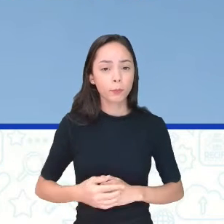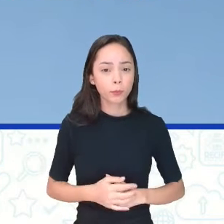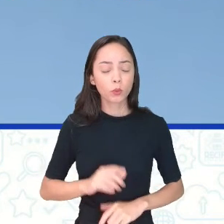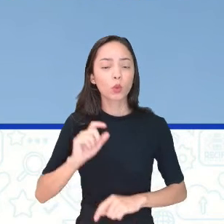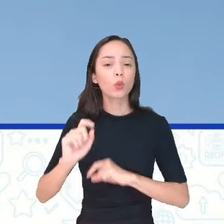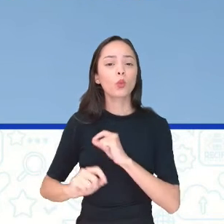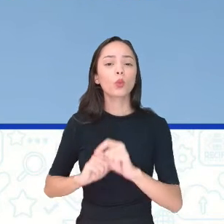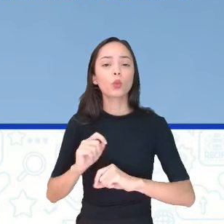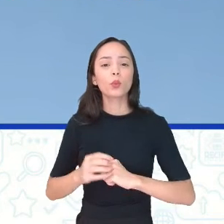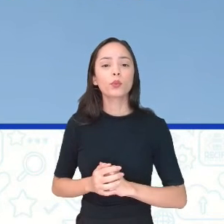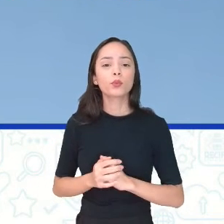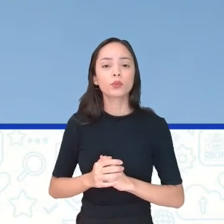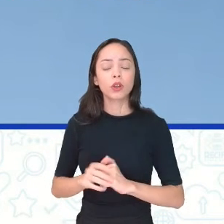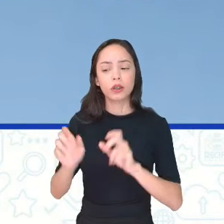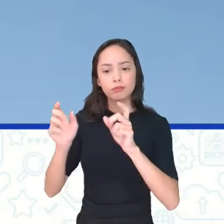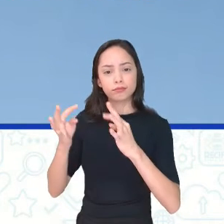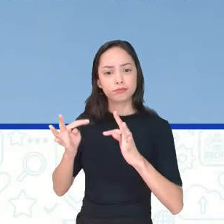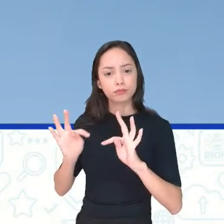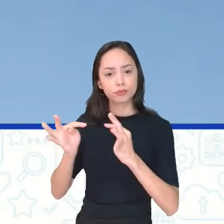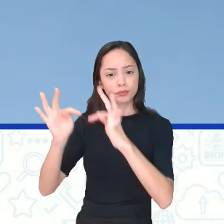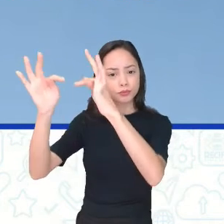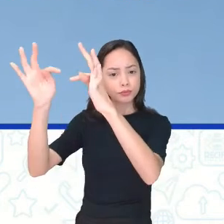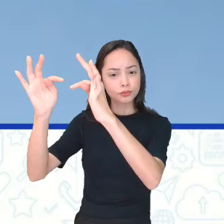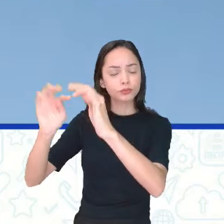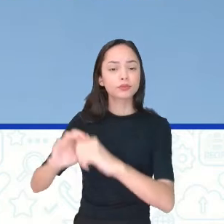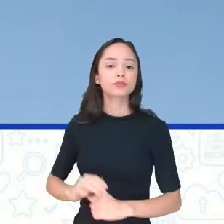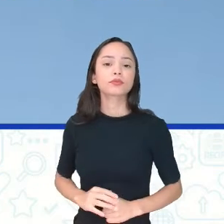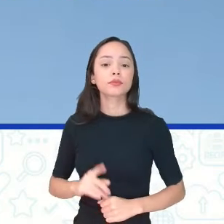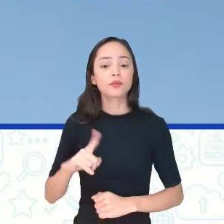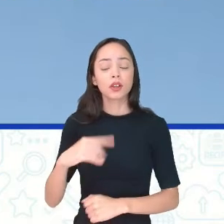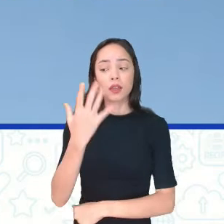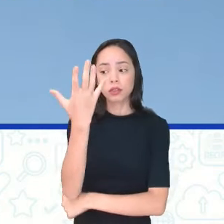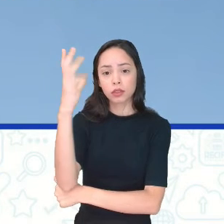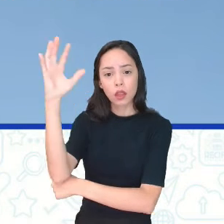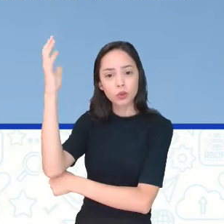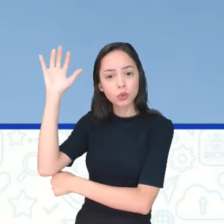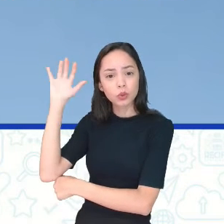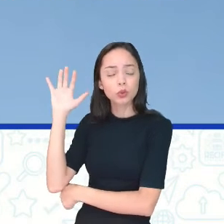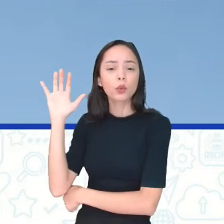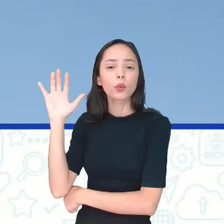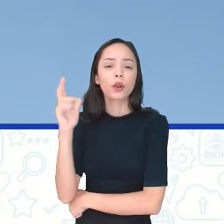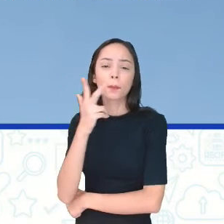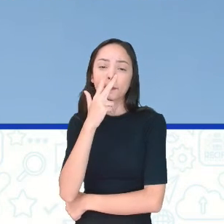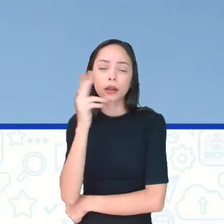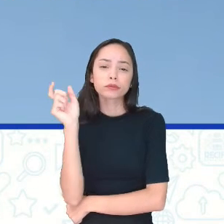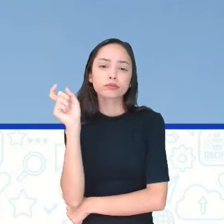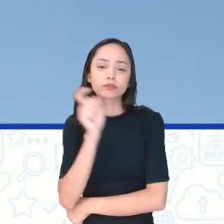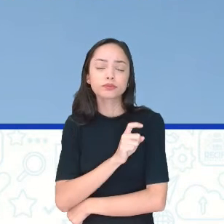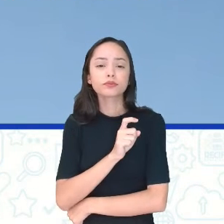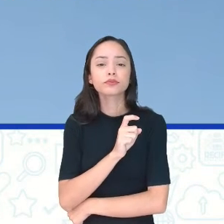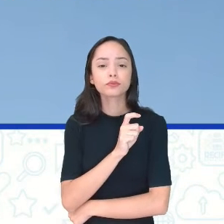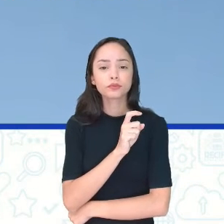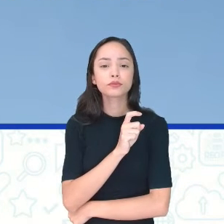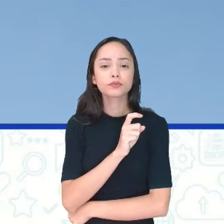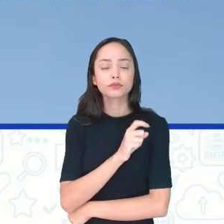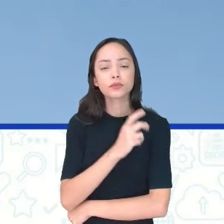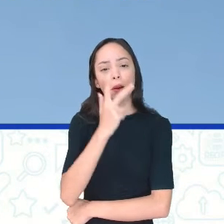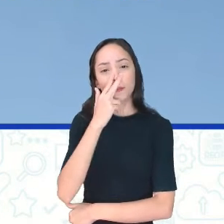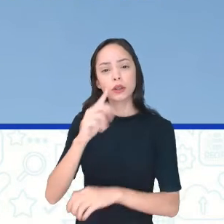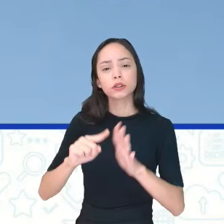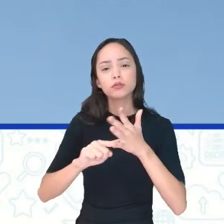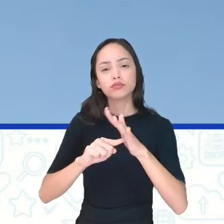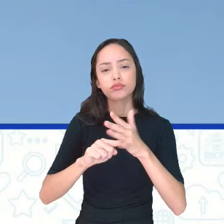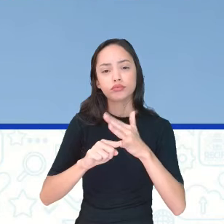cibernéticos, fazendo com que a natureza artificial tenda a funcionar como uma